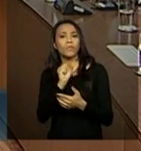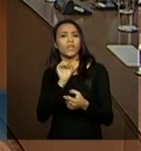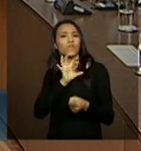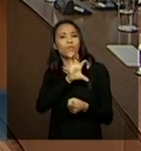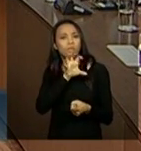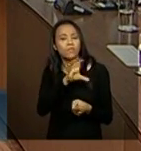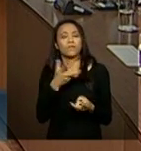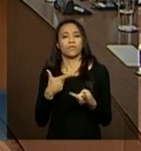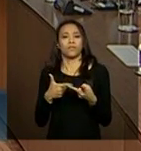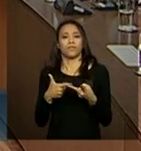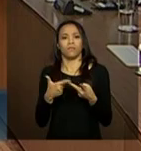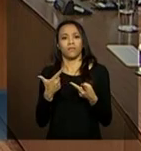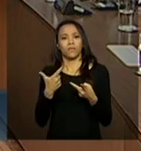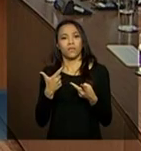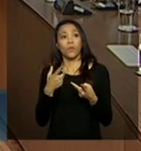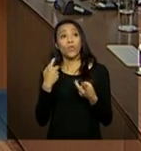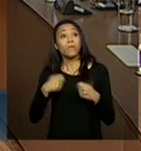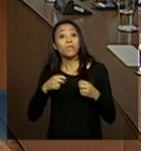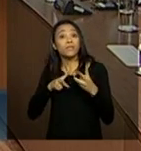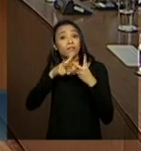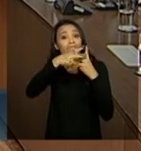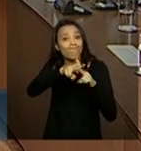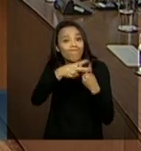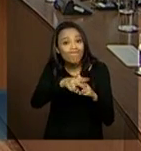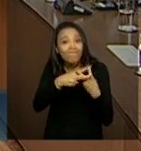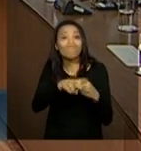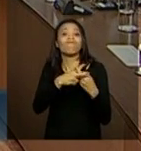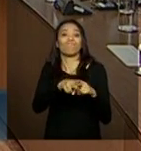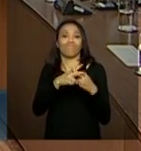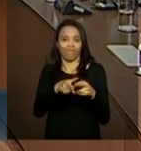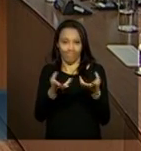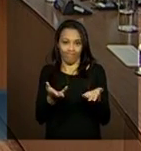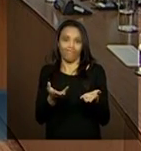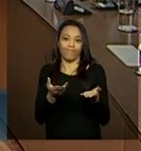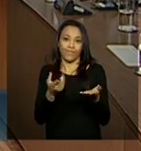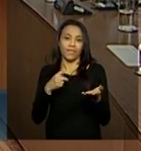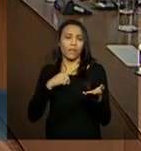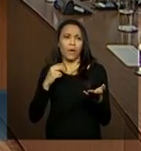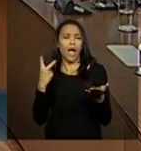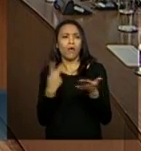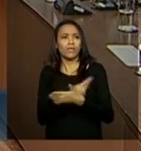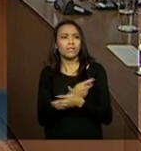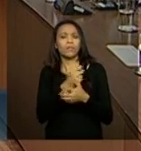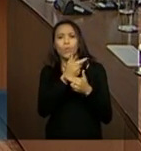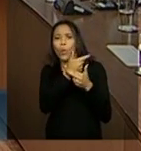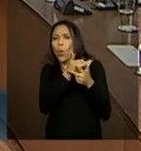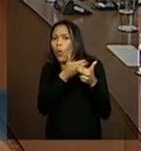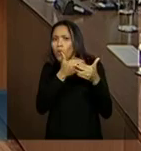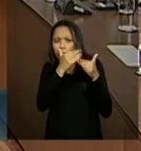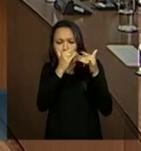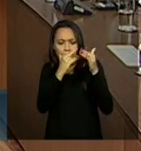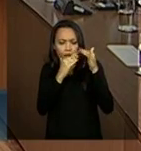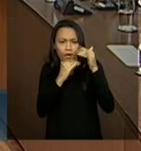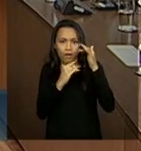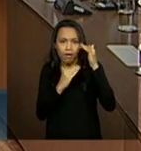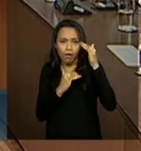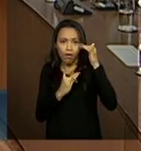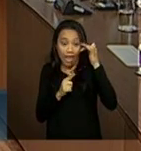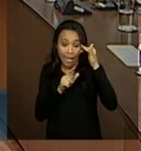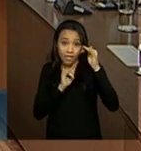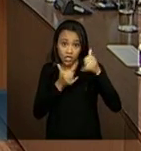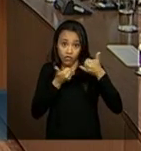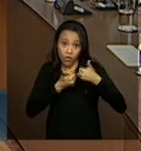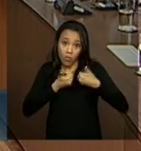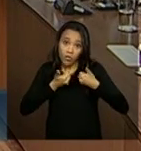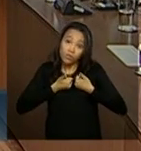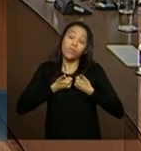de ajuste, porque aqui é um ambiente fluido, tem coisas acontecendo, então esse conjunto de dados nos